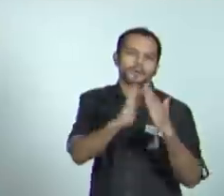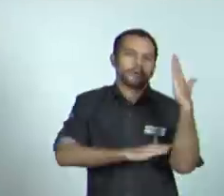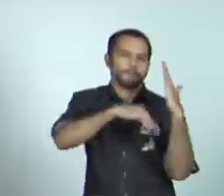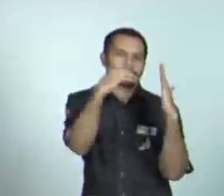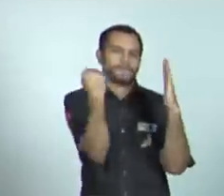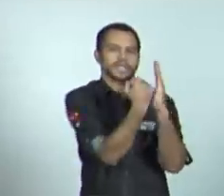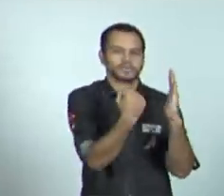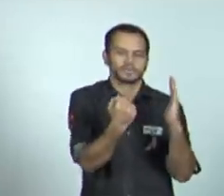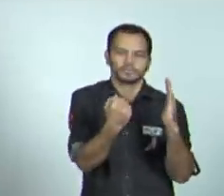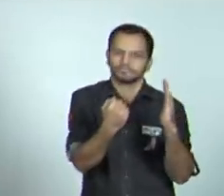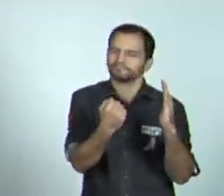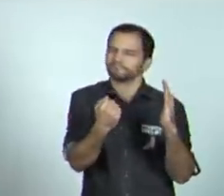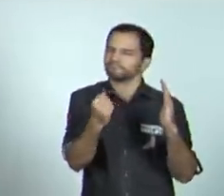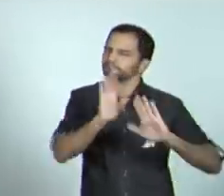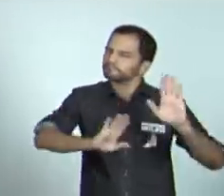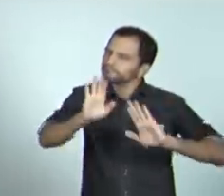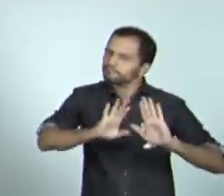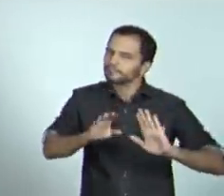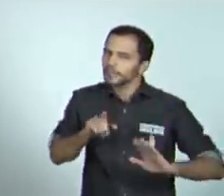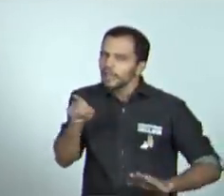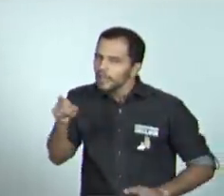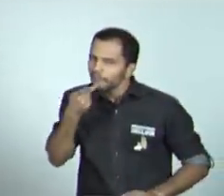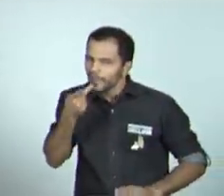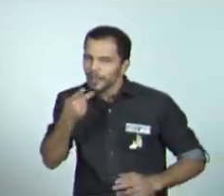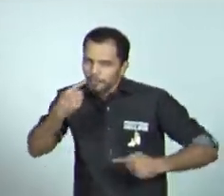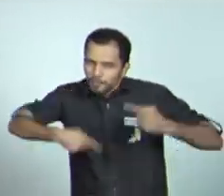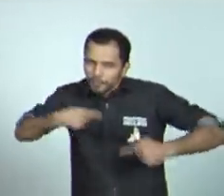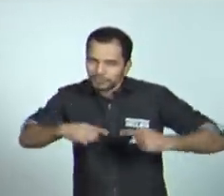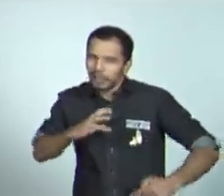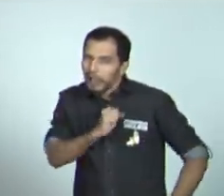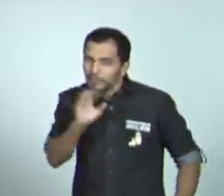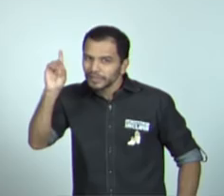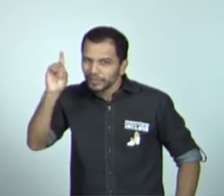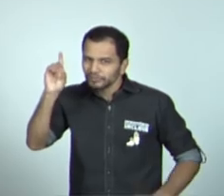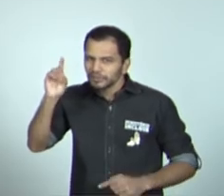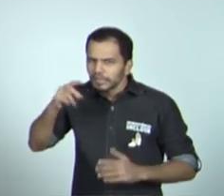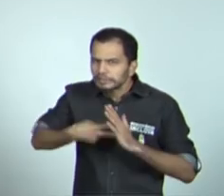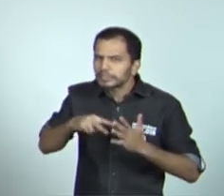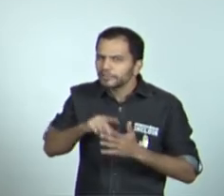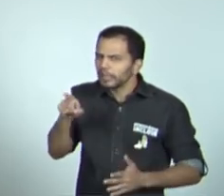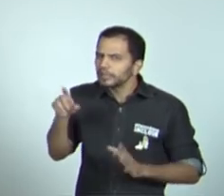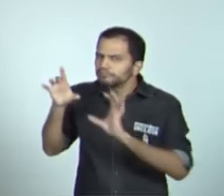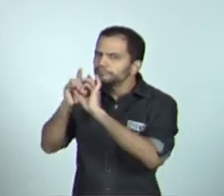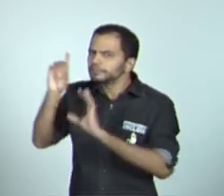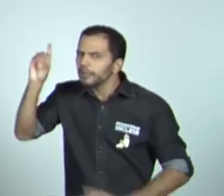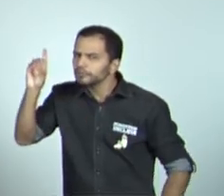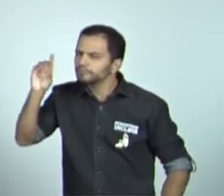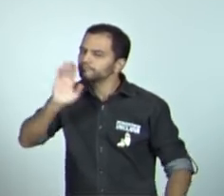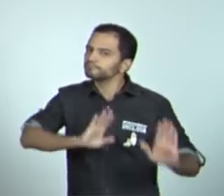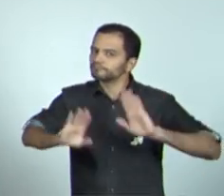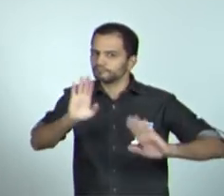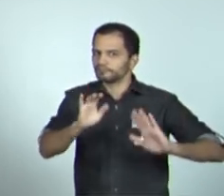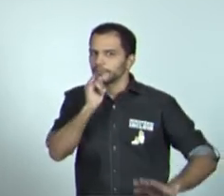querido um político dizer que ama deus não quer dizer que é de deus não é requerido um um